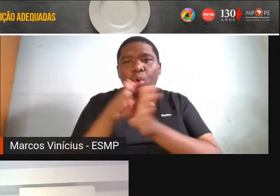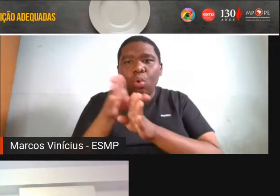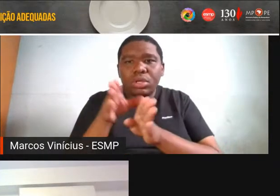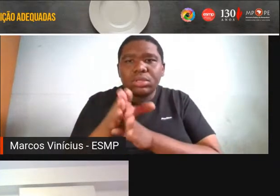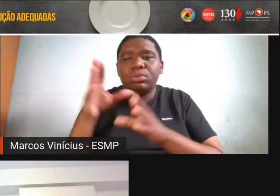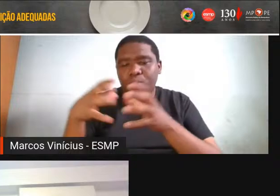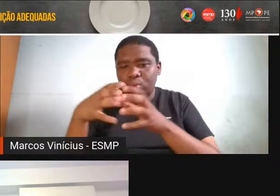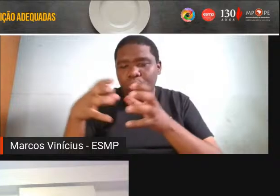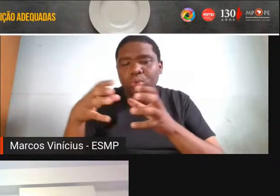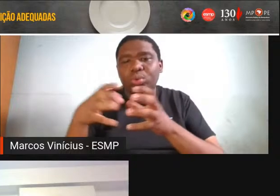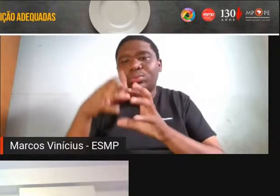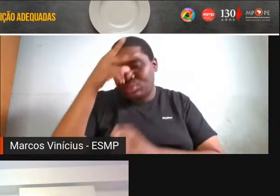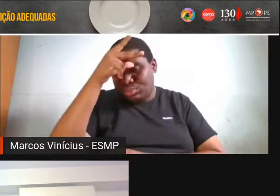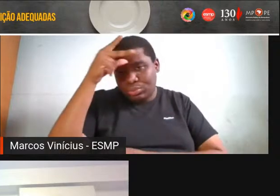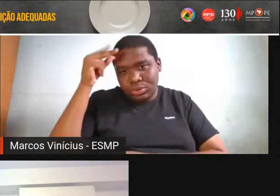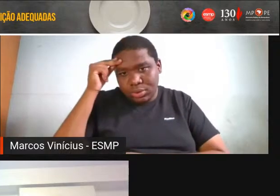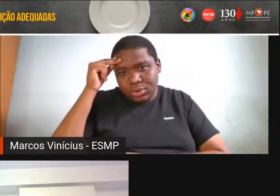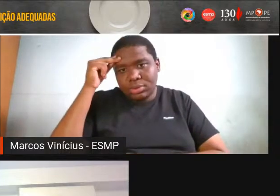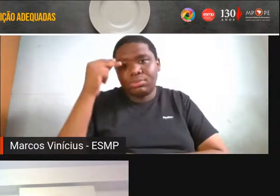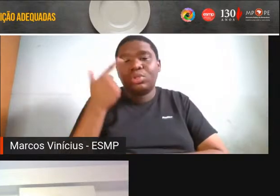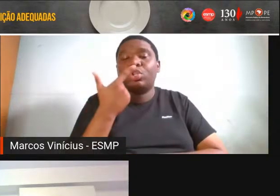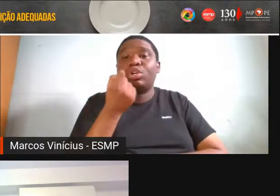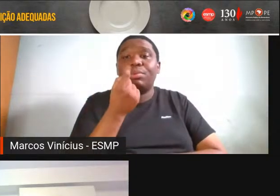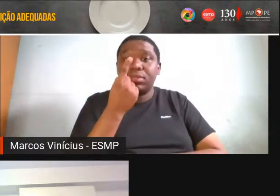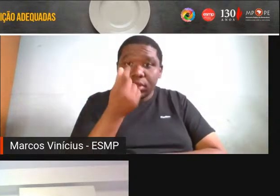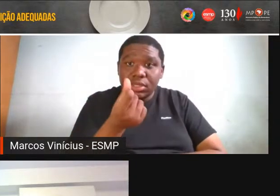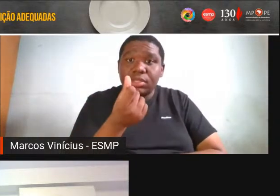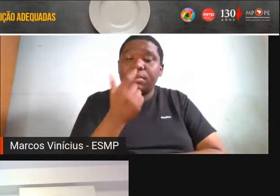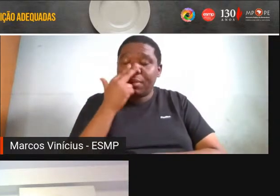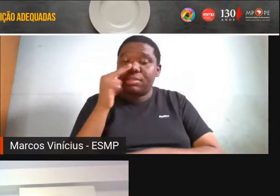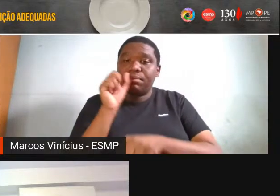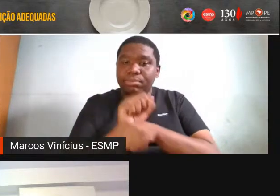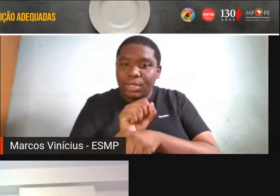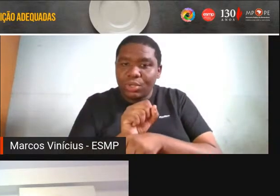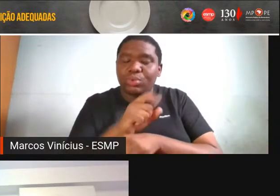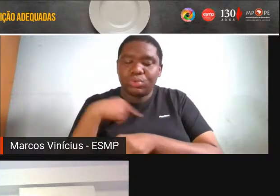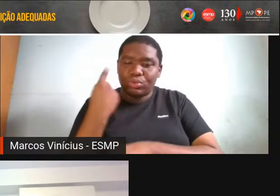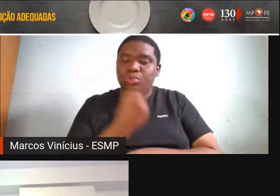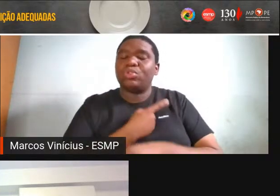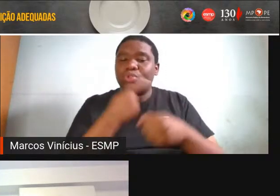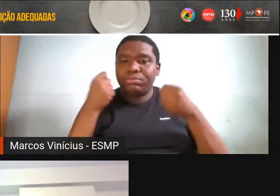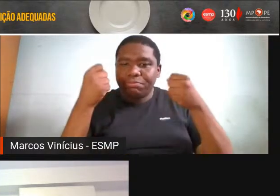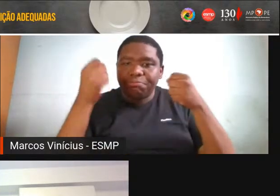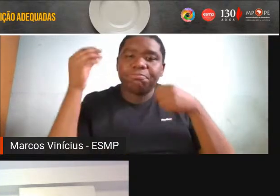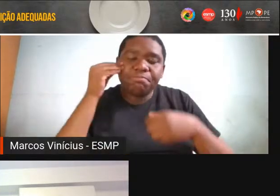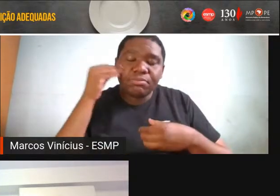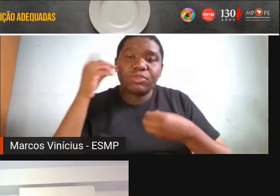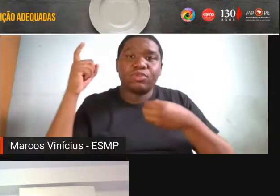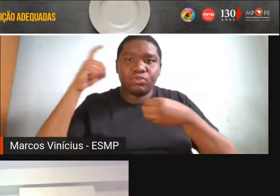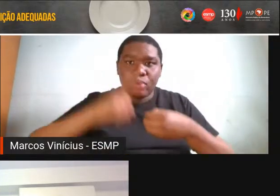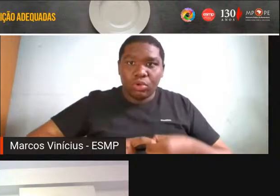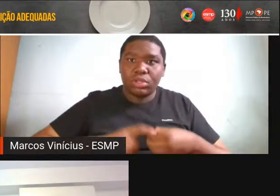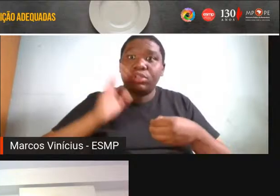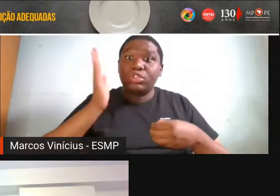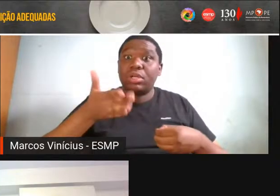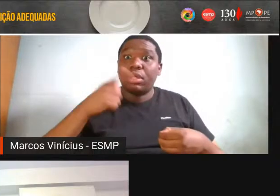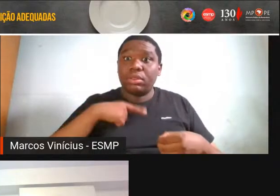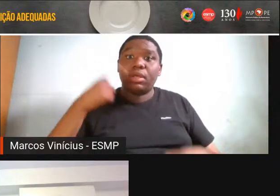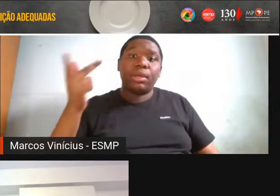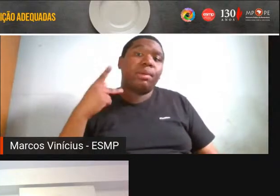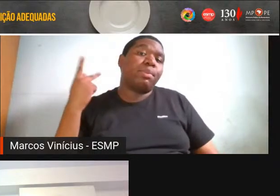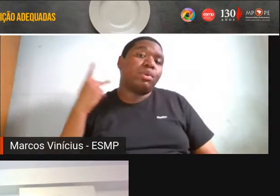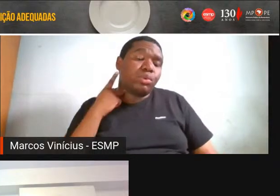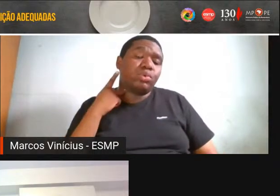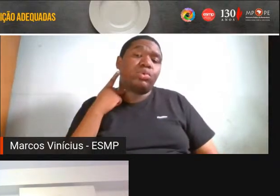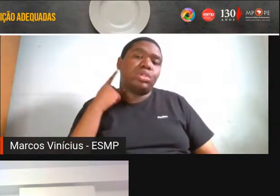criado anteriormente, estava desde 2016 inativo, e já há uma atuação das promotorias de cidadania em